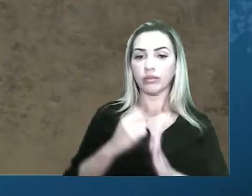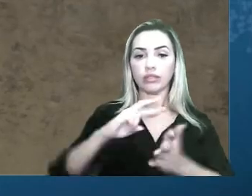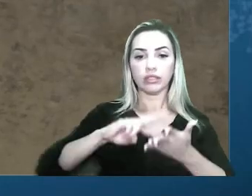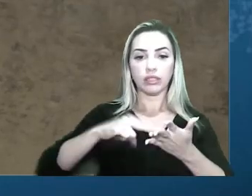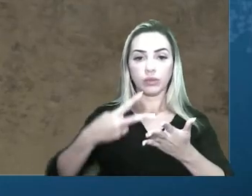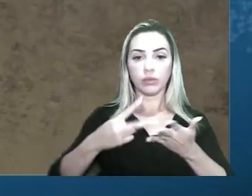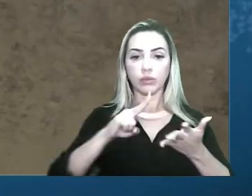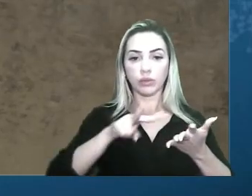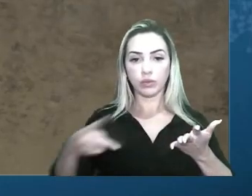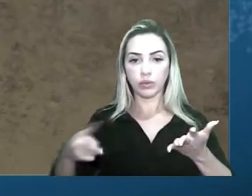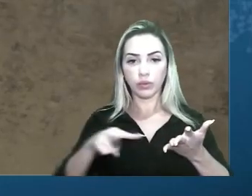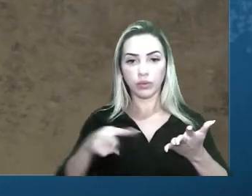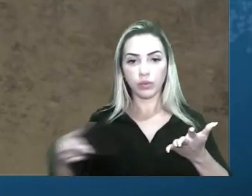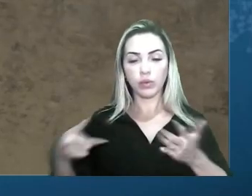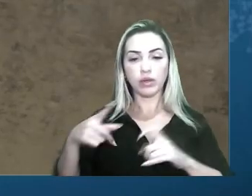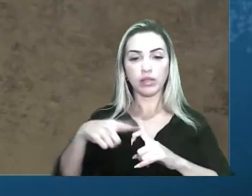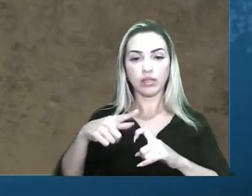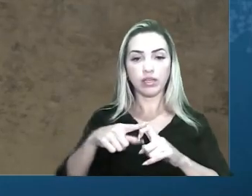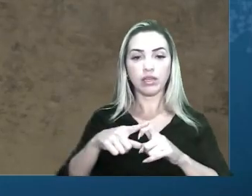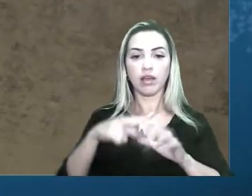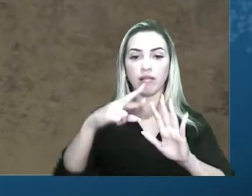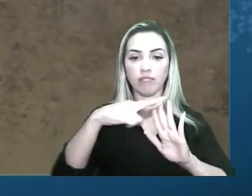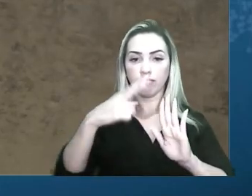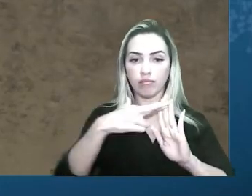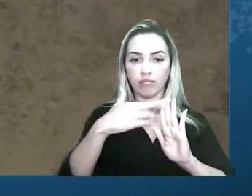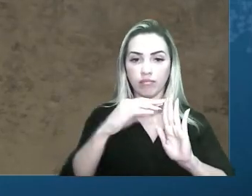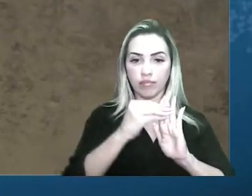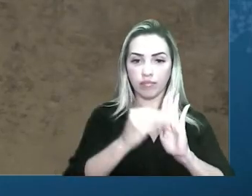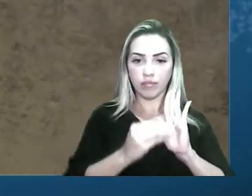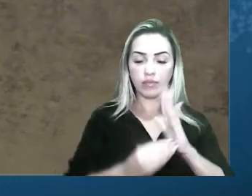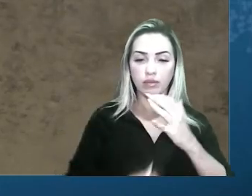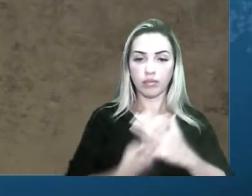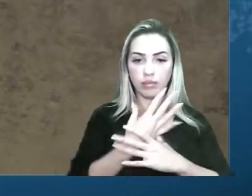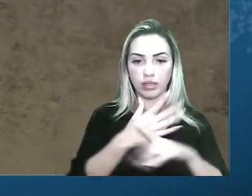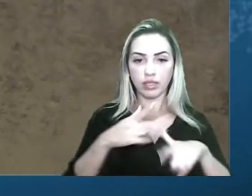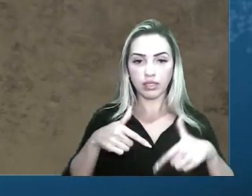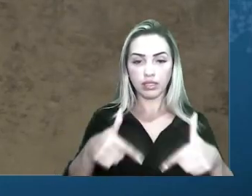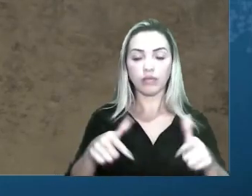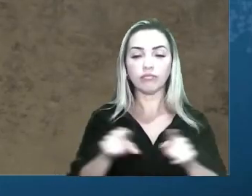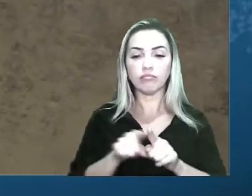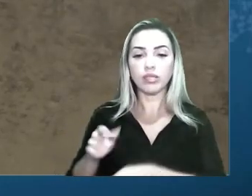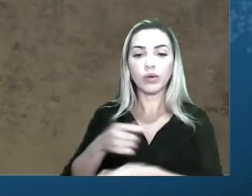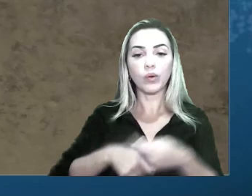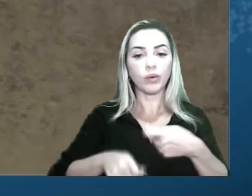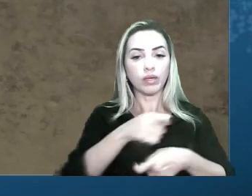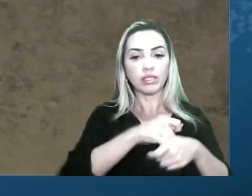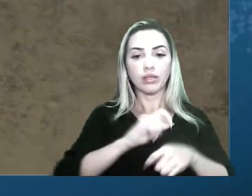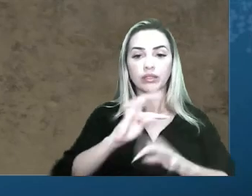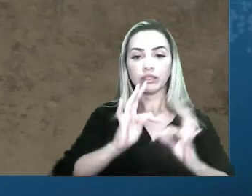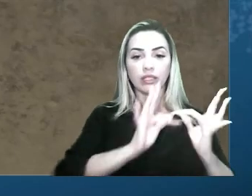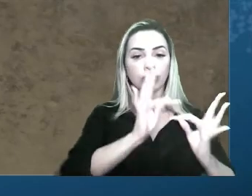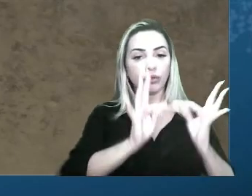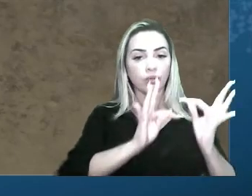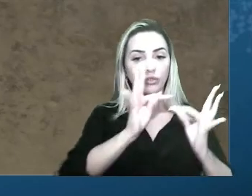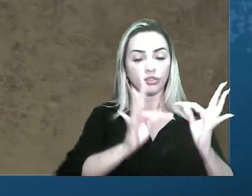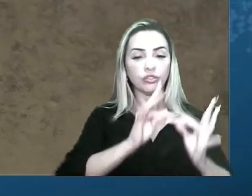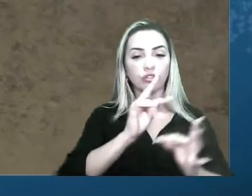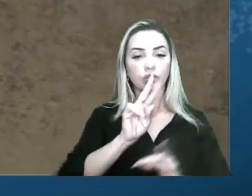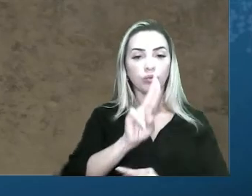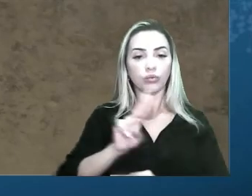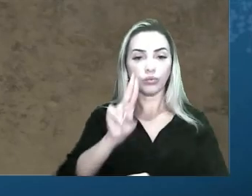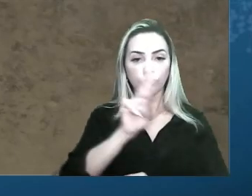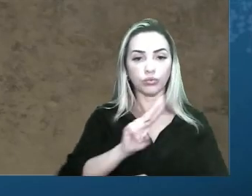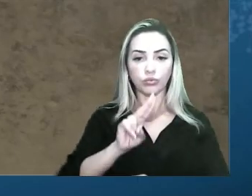clínica, regulamentação, implementação clínica e comercialização de tecnologia de vetores